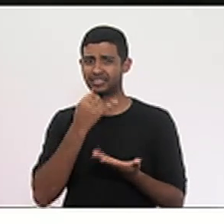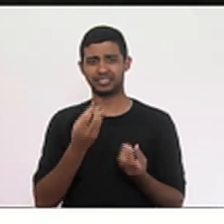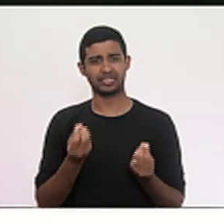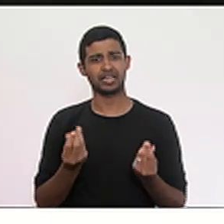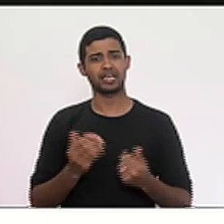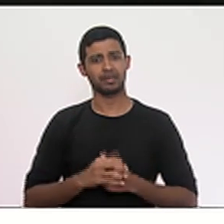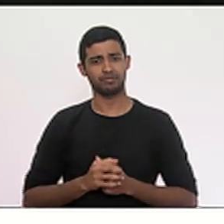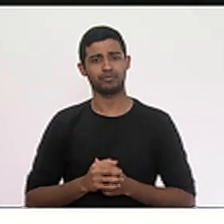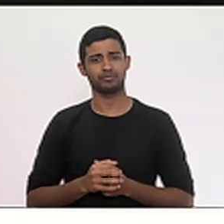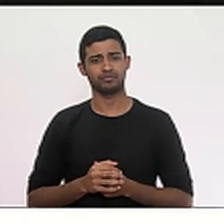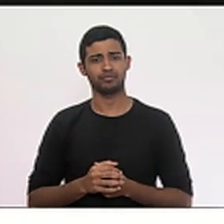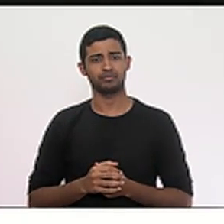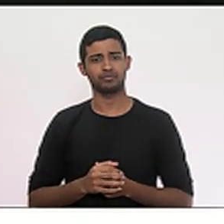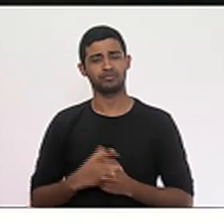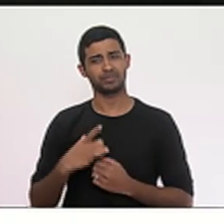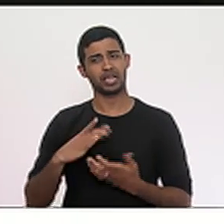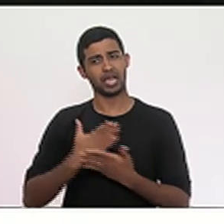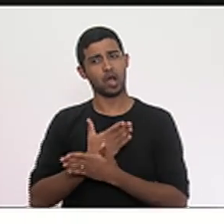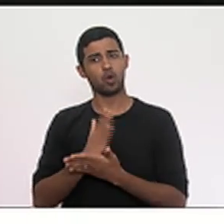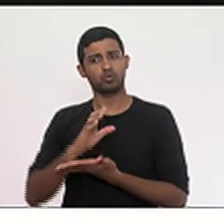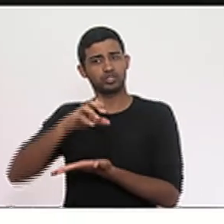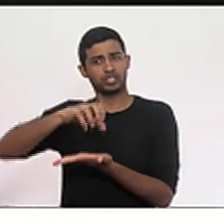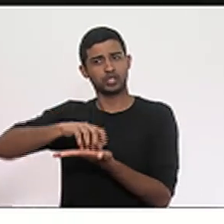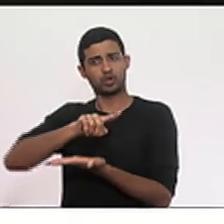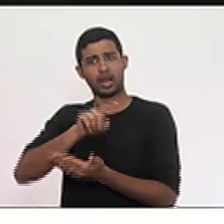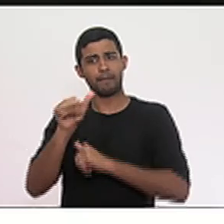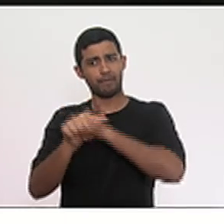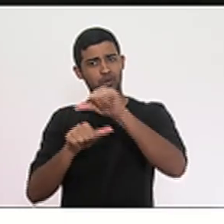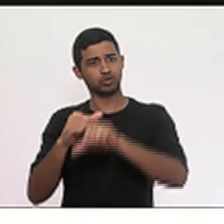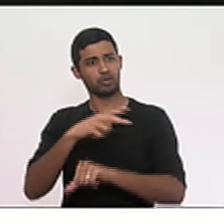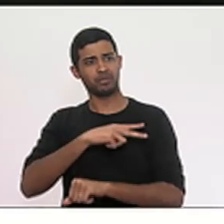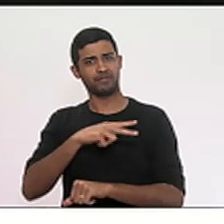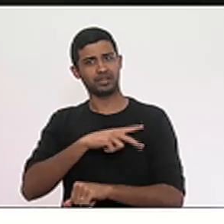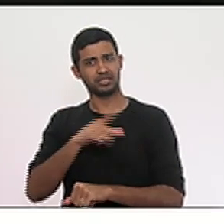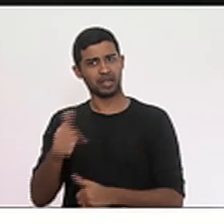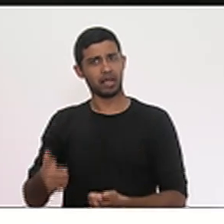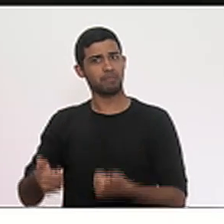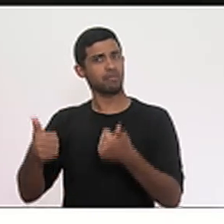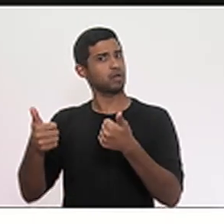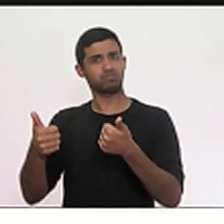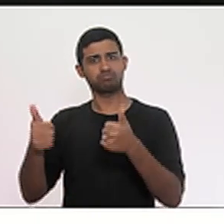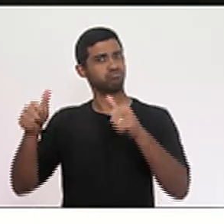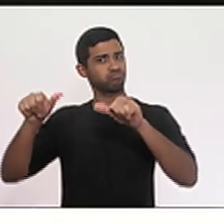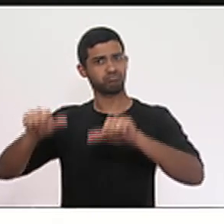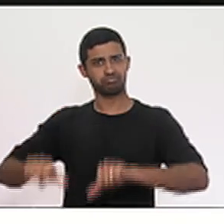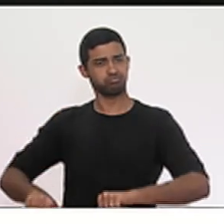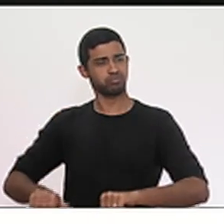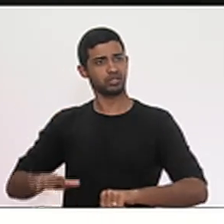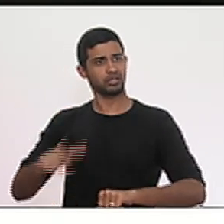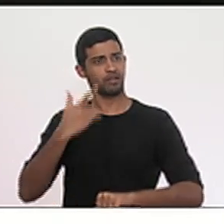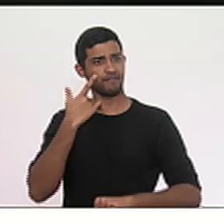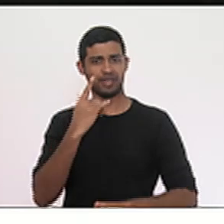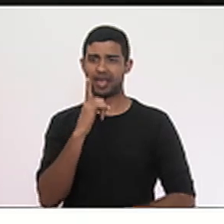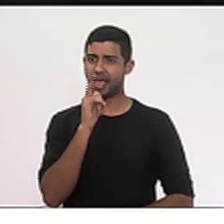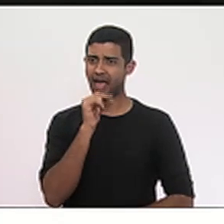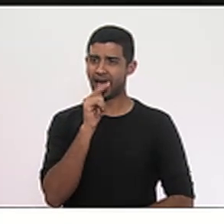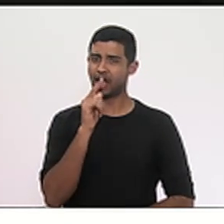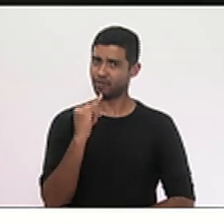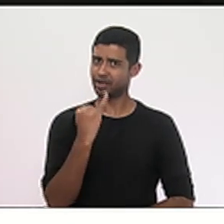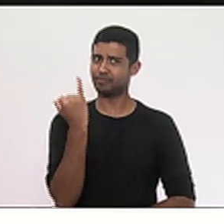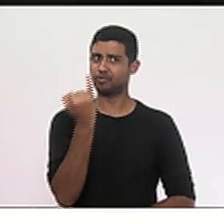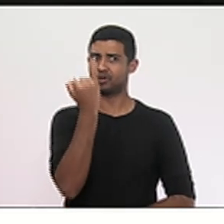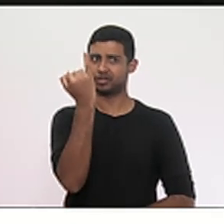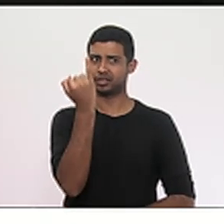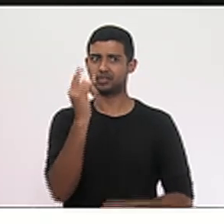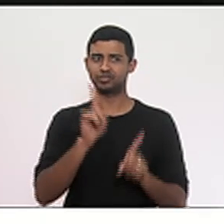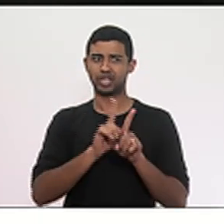de privatizar, mas outros setores, algo tão fundamental como a água, como o petróleo, é